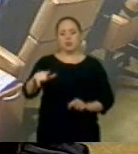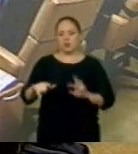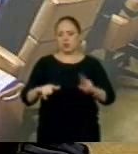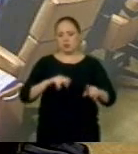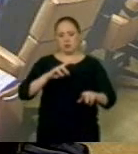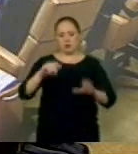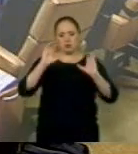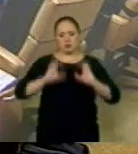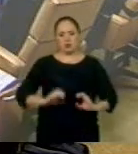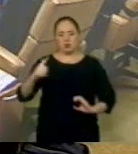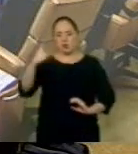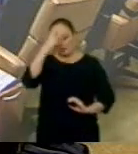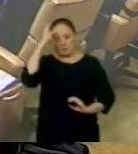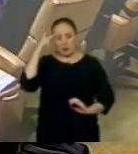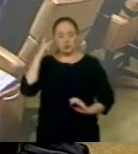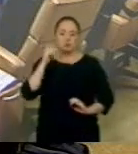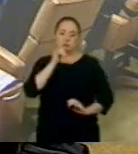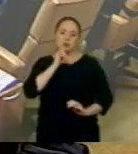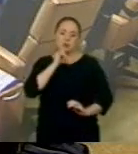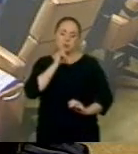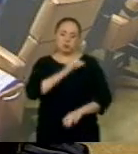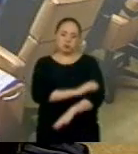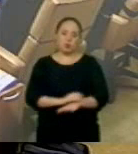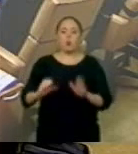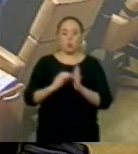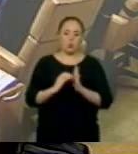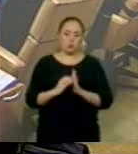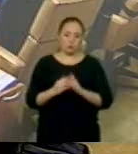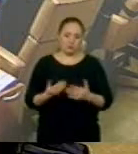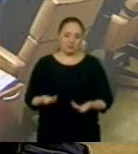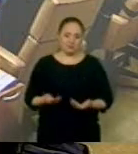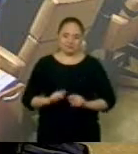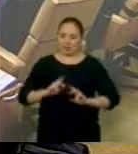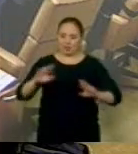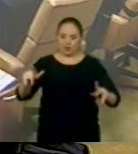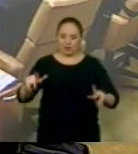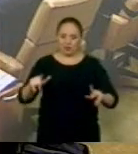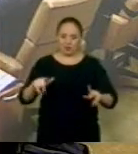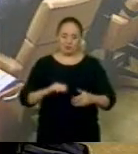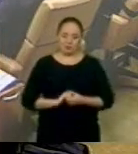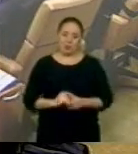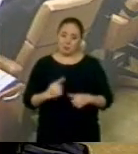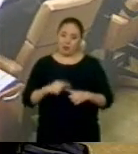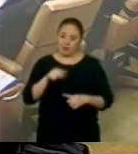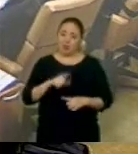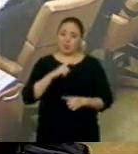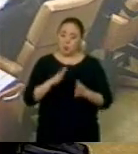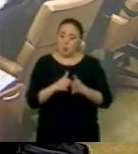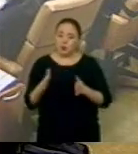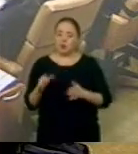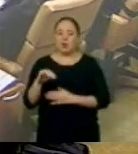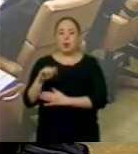que fazem concurso público, porque eles estão ali em decorrência do mandato popular.